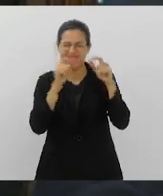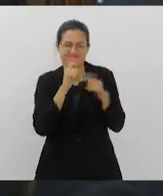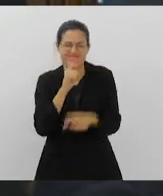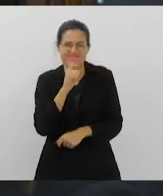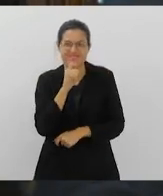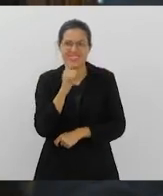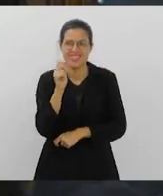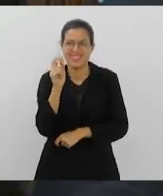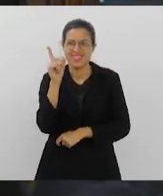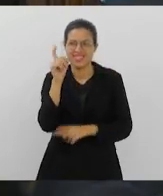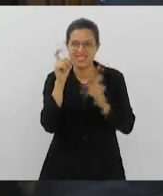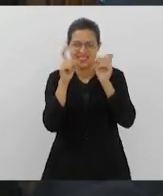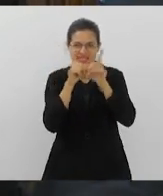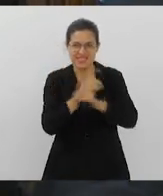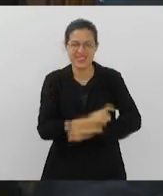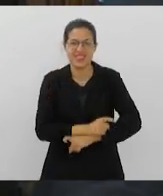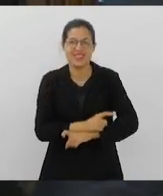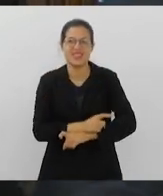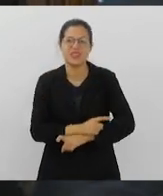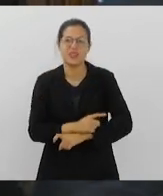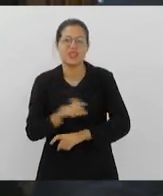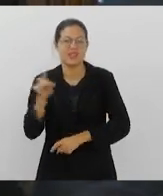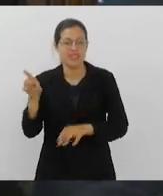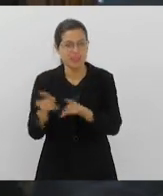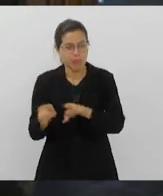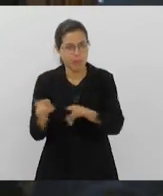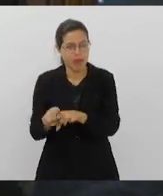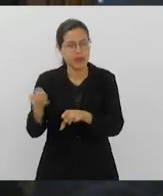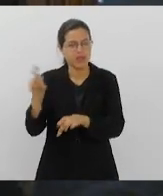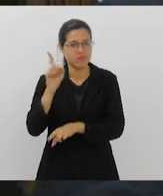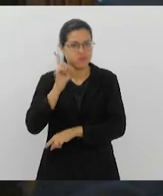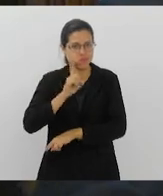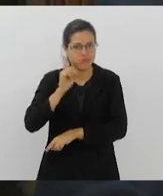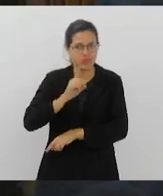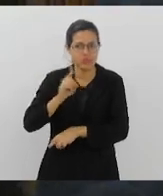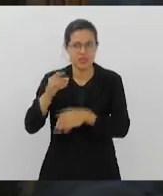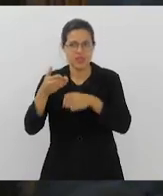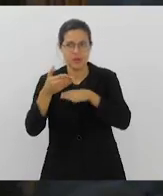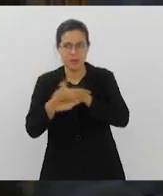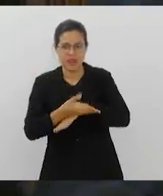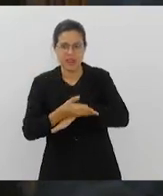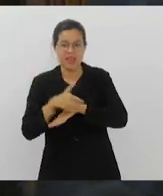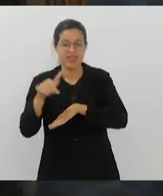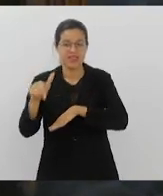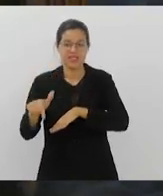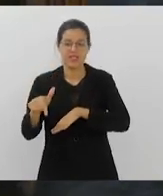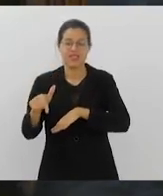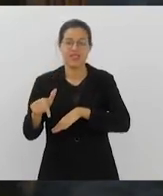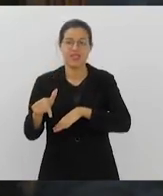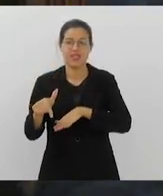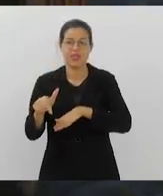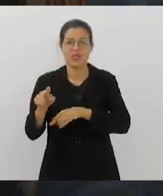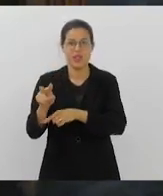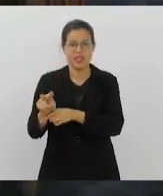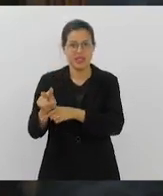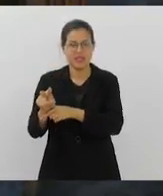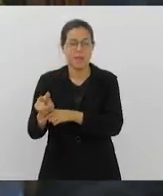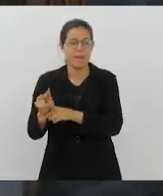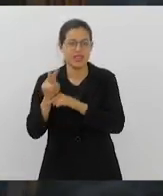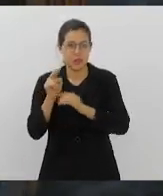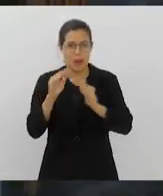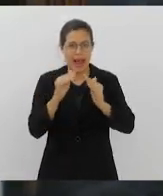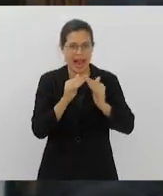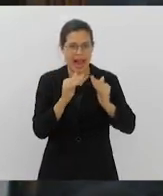Hilton Leão, que veio de Minas Gerais para cá, Farid Hani, que nos sediou com a casa muitos anos na